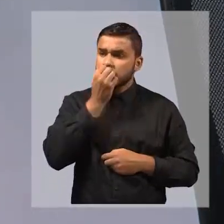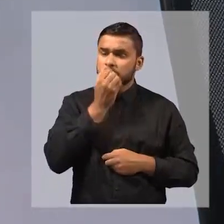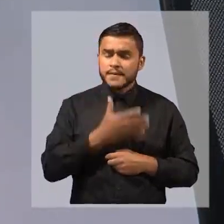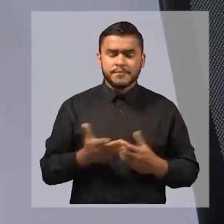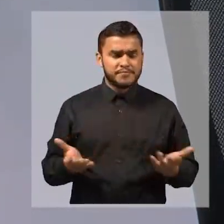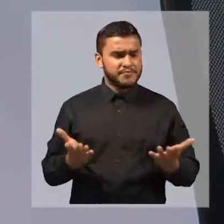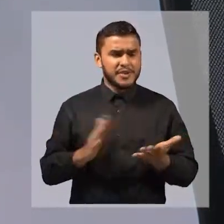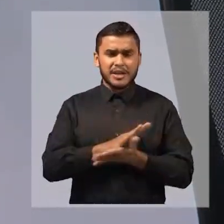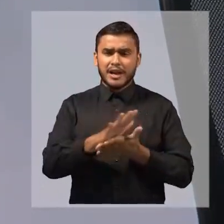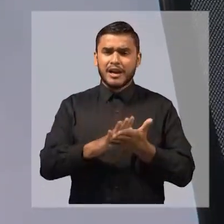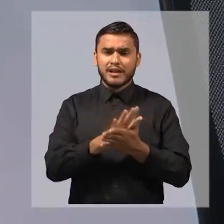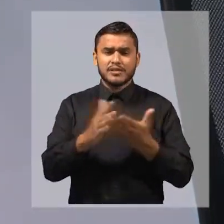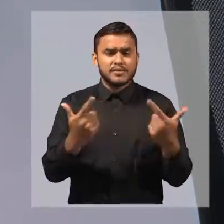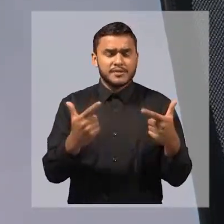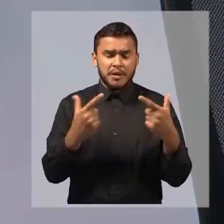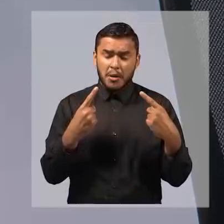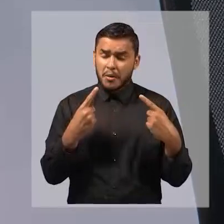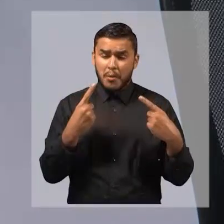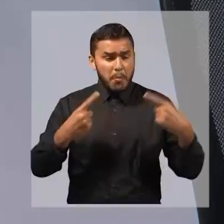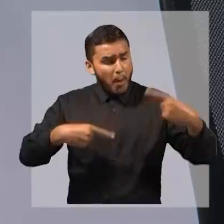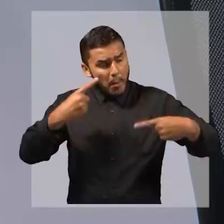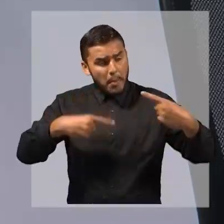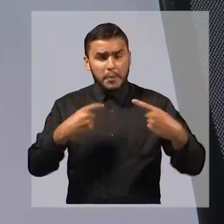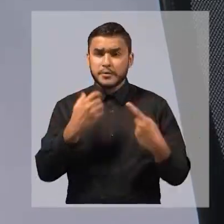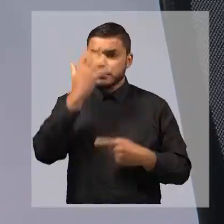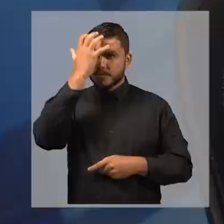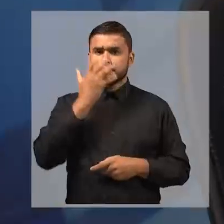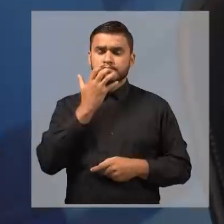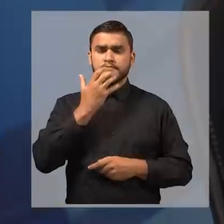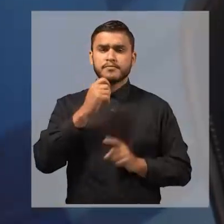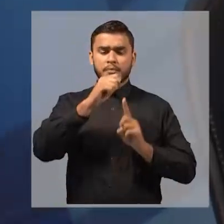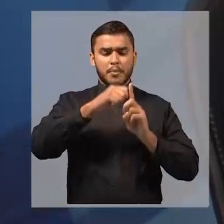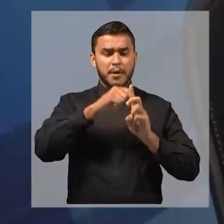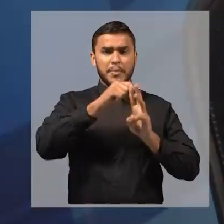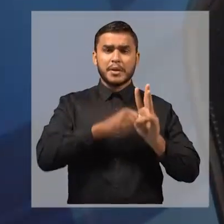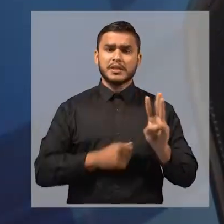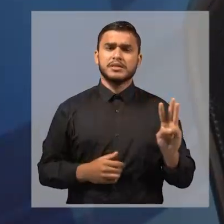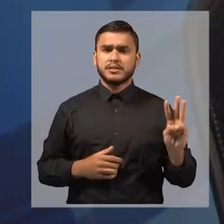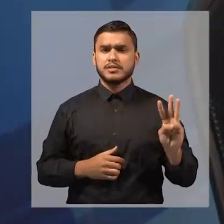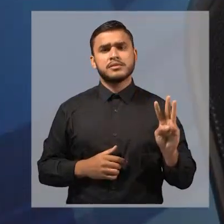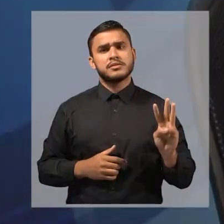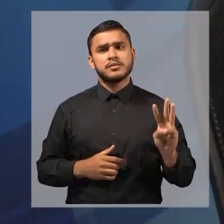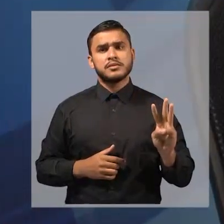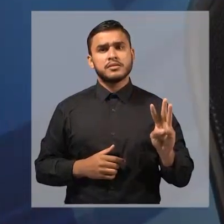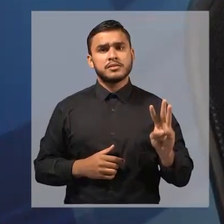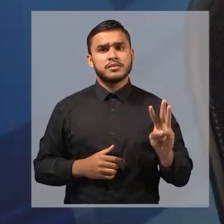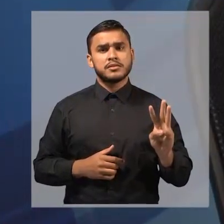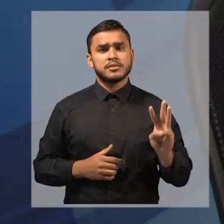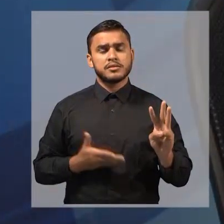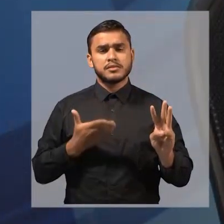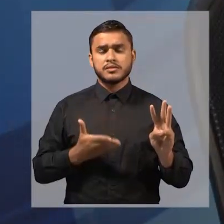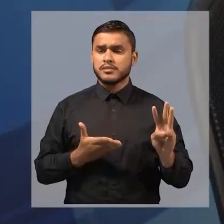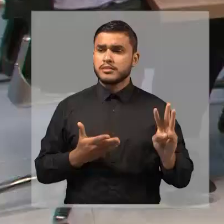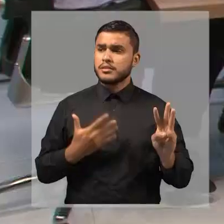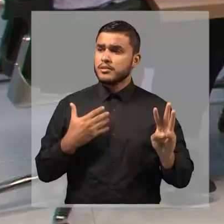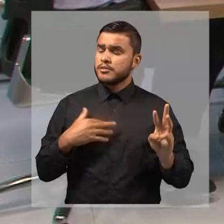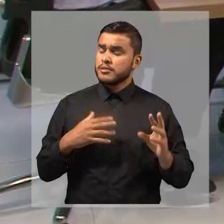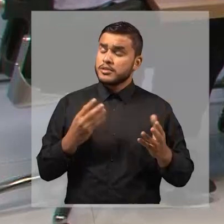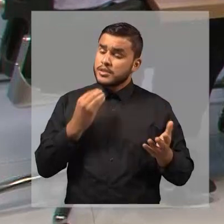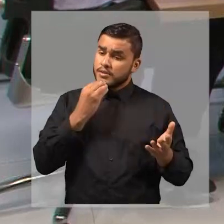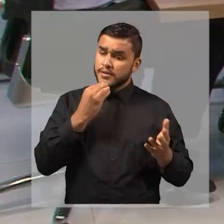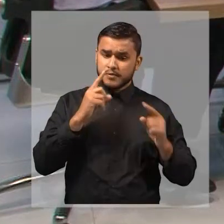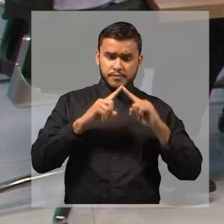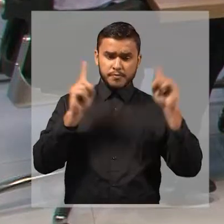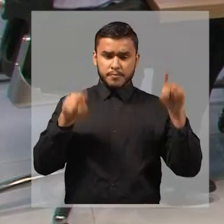indústria competitiva. Quer dizer, nada disso tem, rapaz, isso é um desastre. Um desastre, a gente já está com 3 meses de governo, os 3 meses